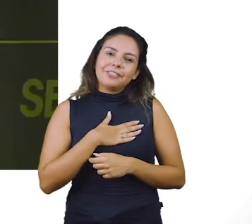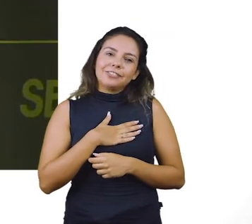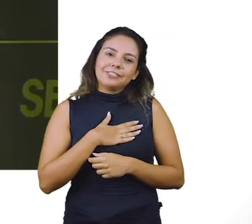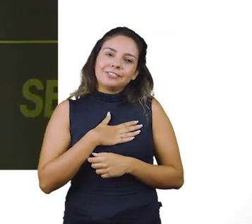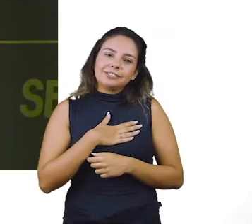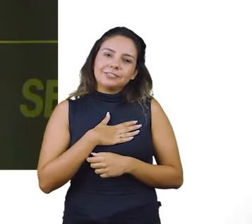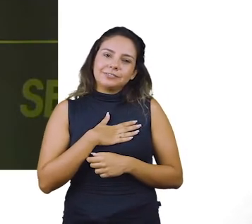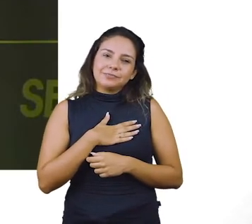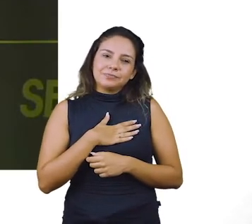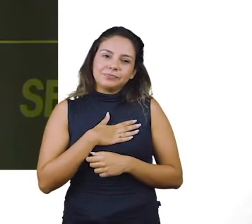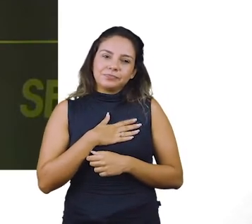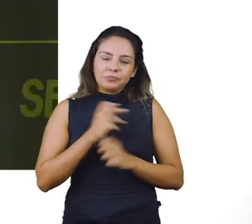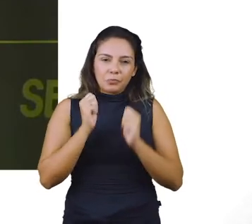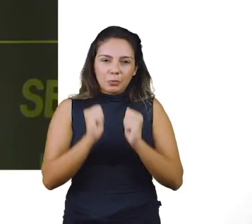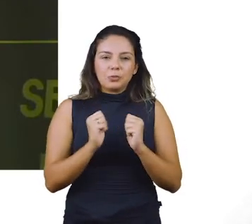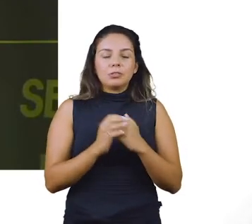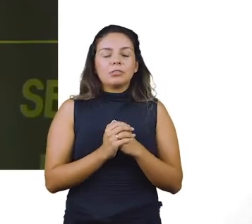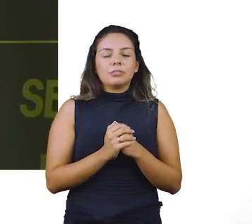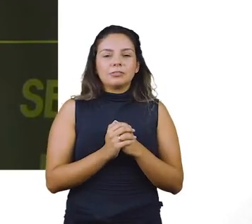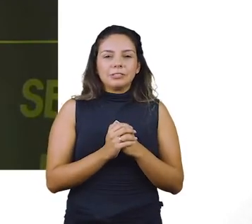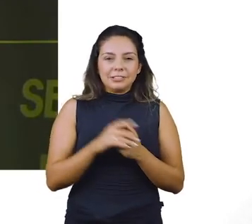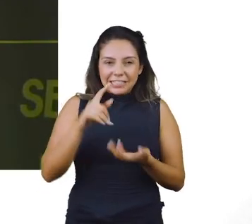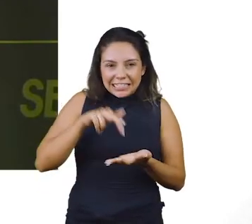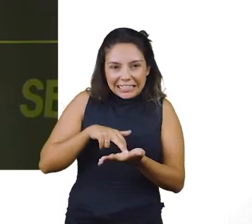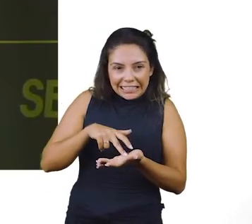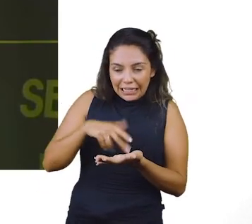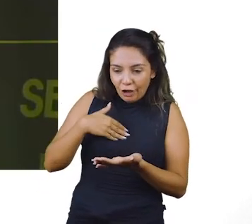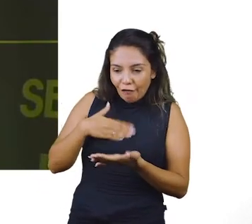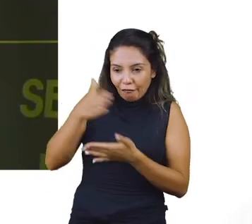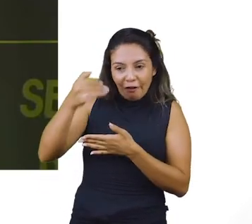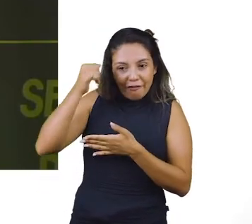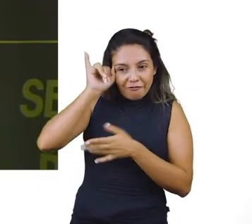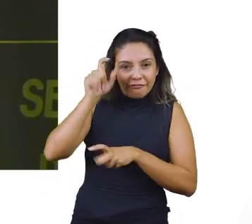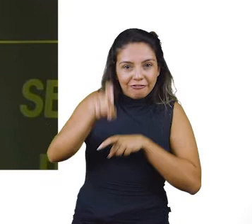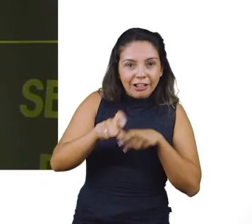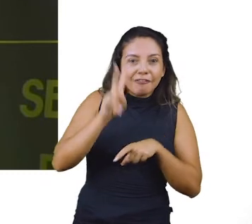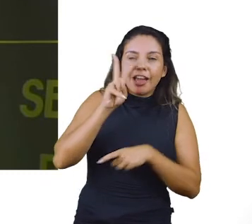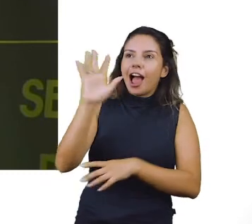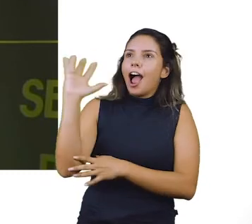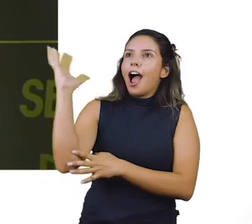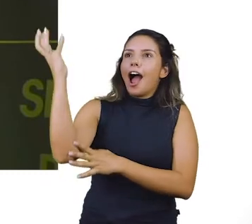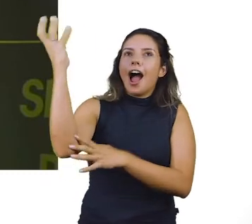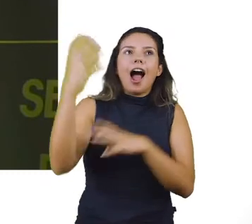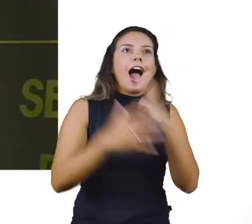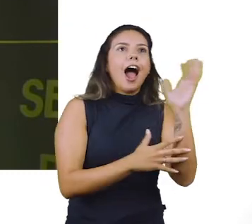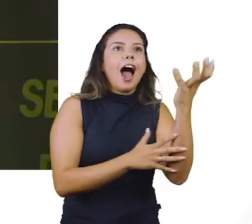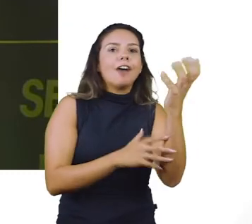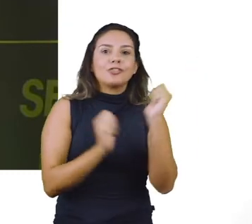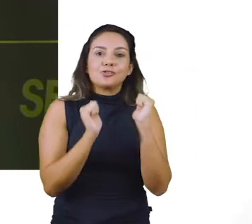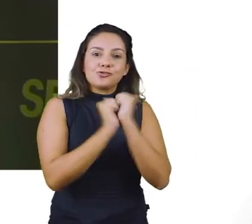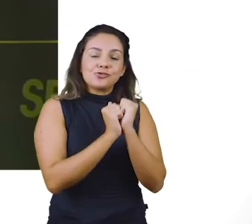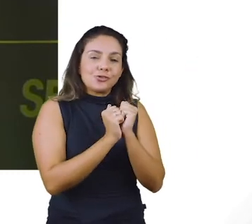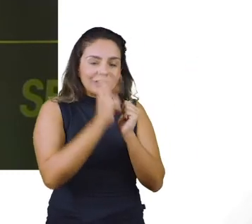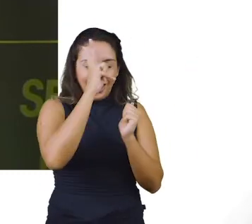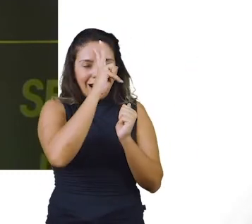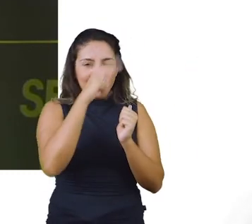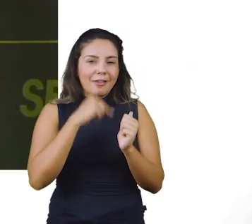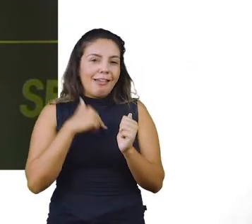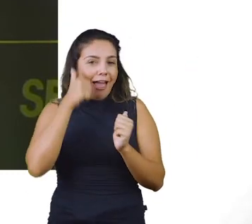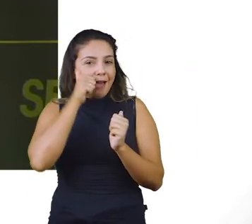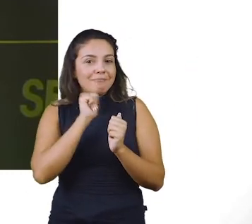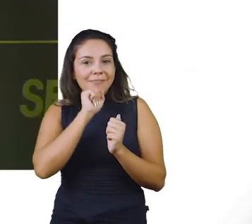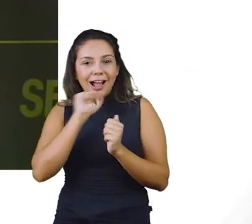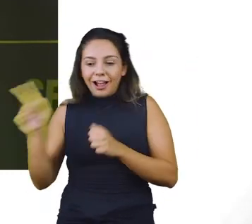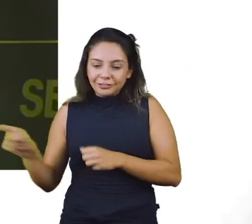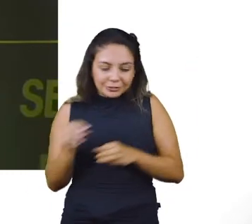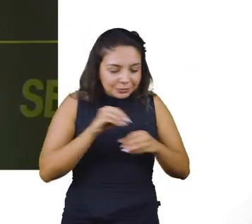aquela terra, não é poder pisar naquela terra, ver as árvores que eu e a minha mãe plantamos quando eu tinha 8, 9